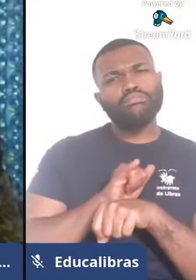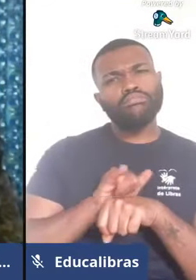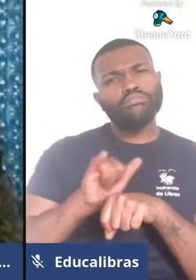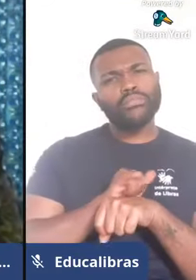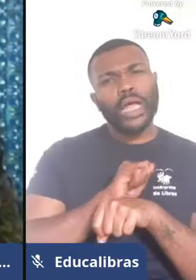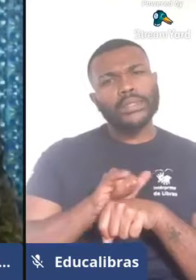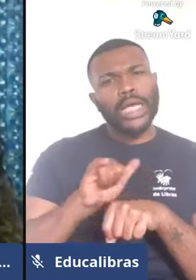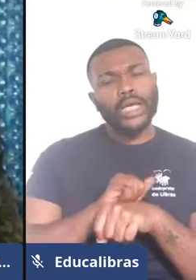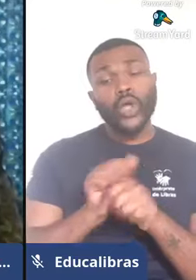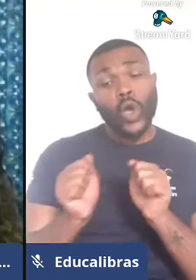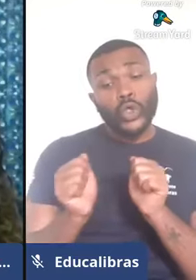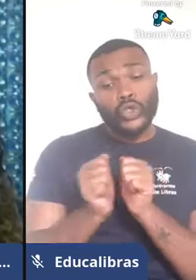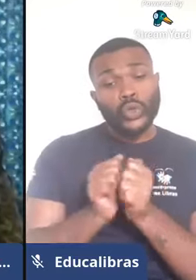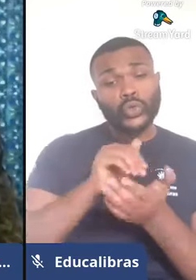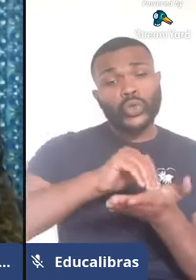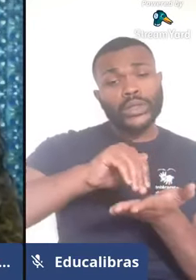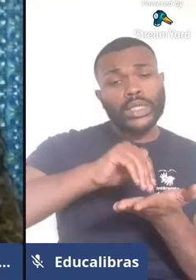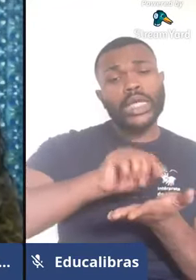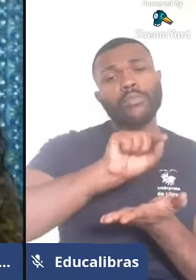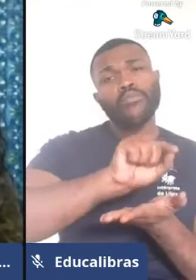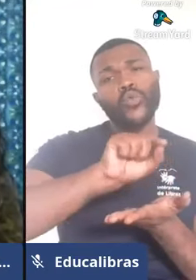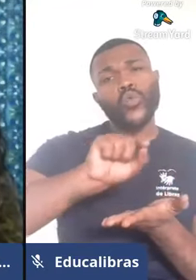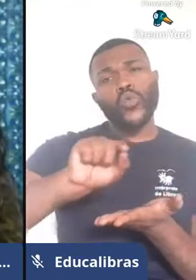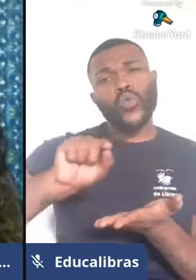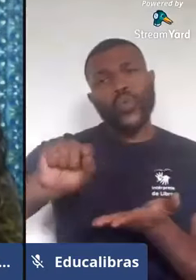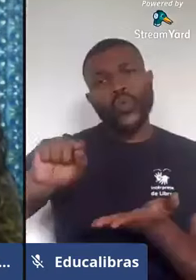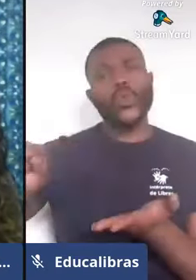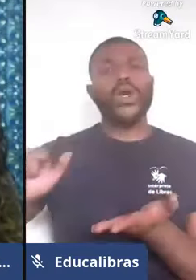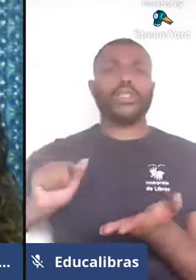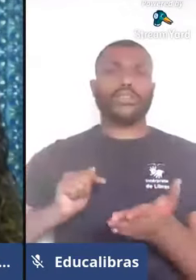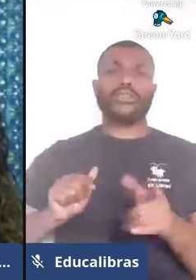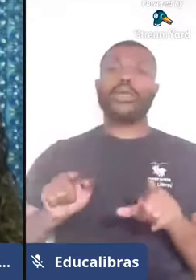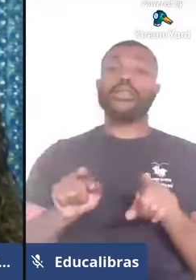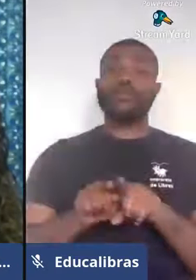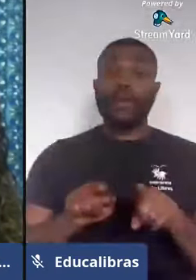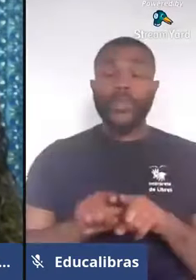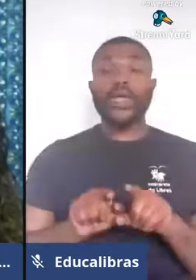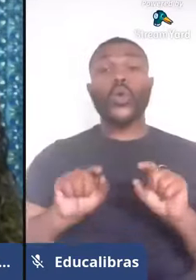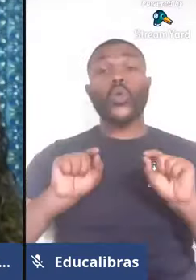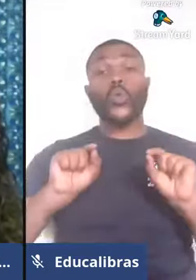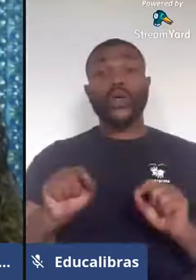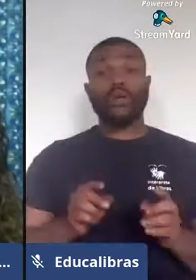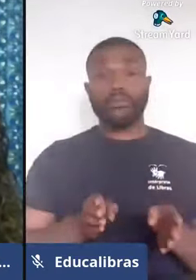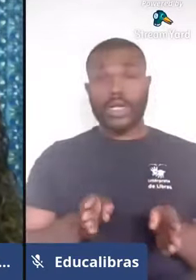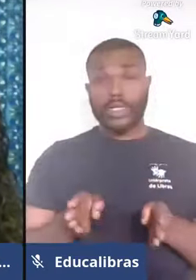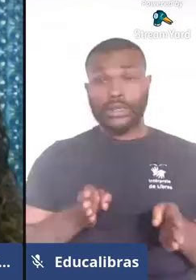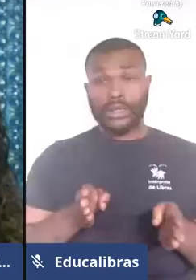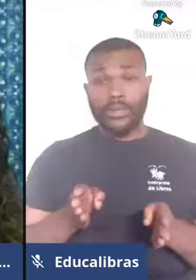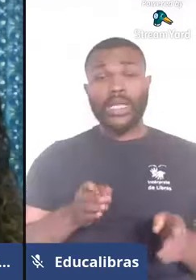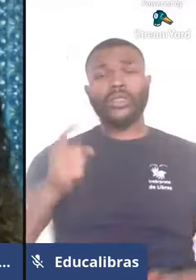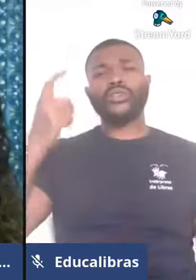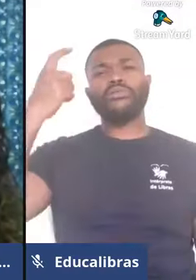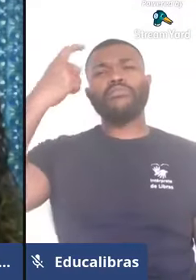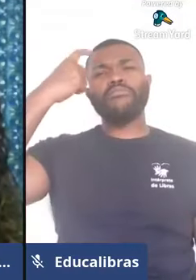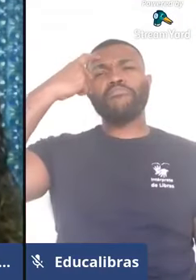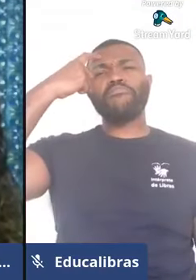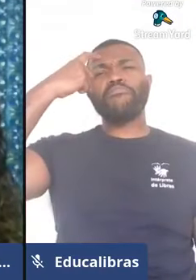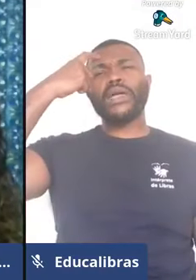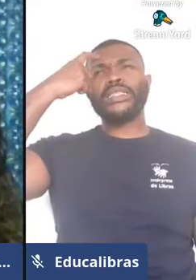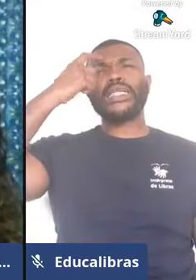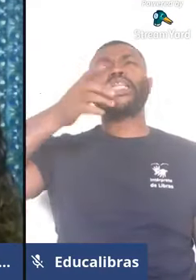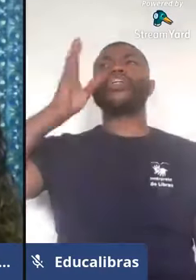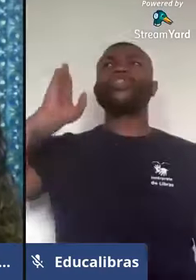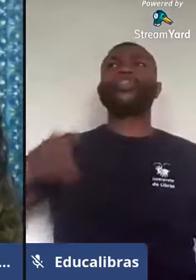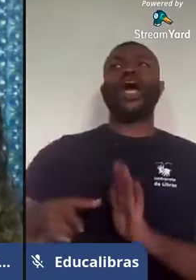outras pastas, né, com os outros órgãos aí, para fazer com que a acessibilidade ela seja pensada do princípio, né,